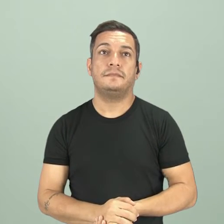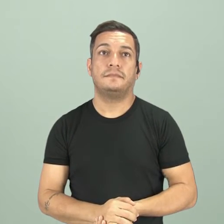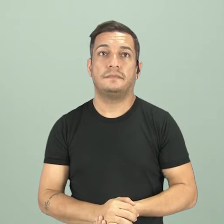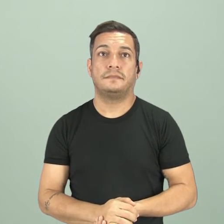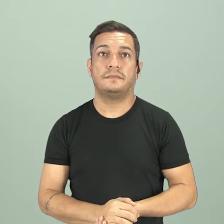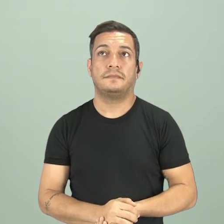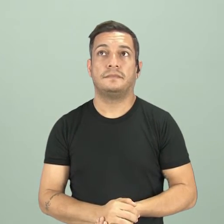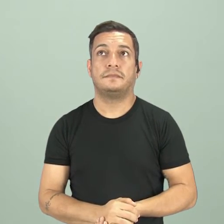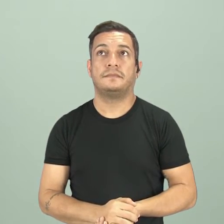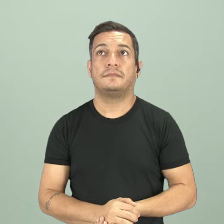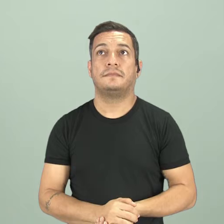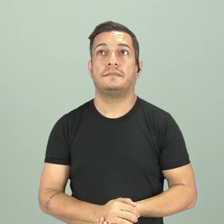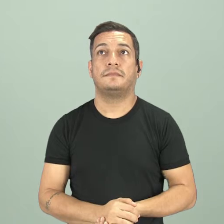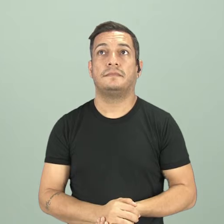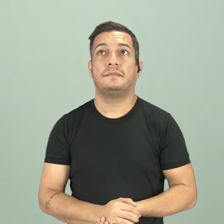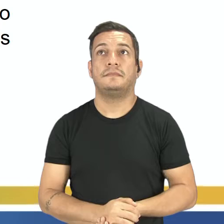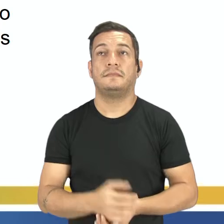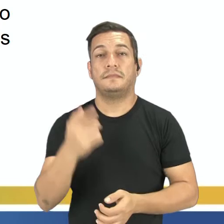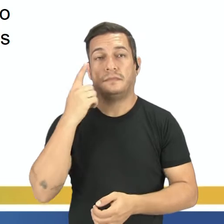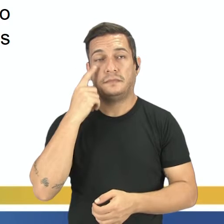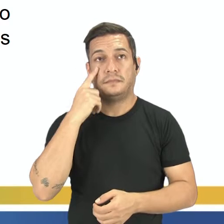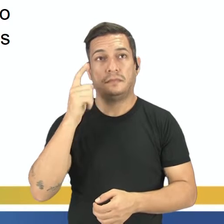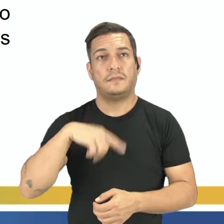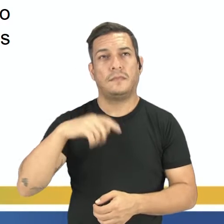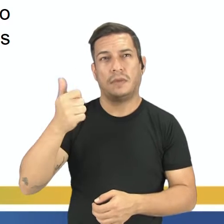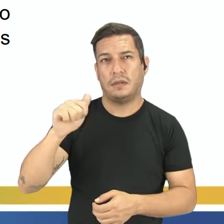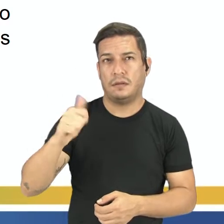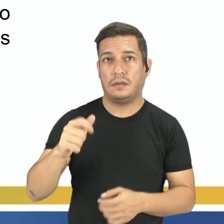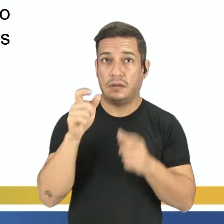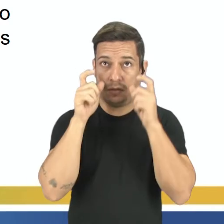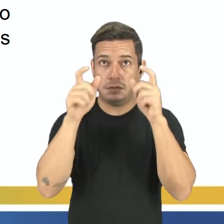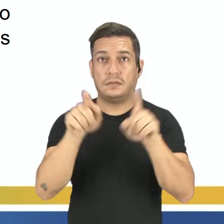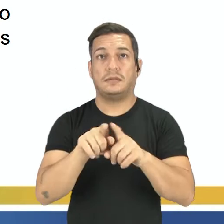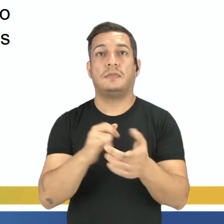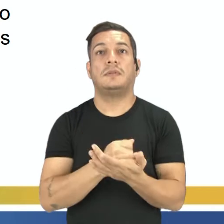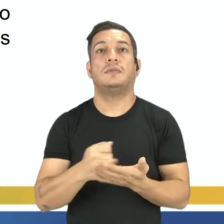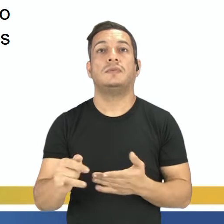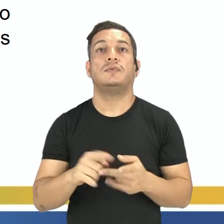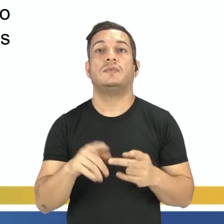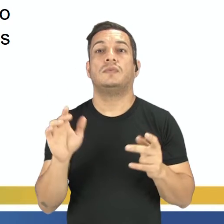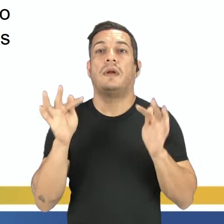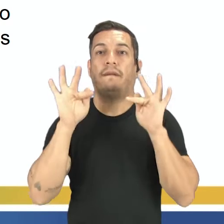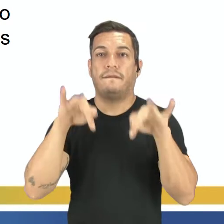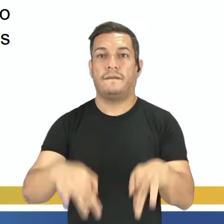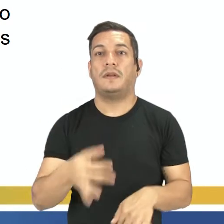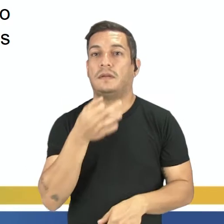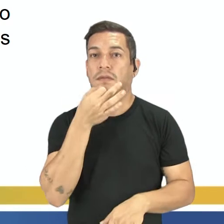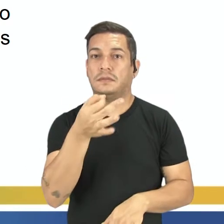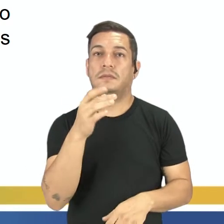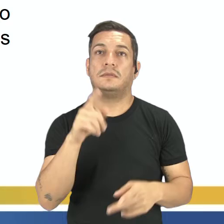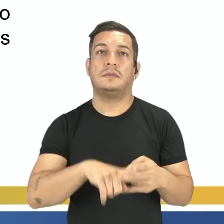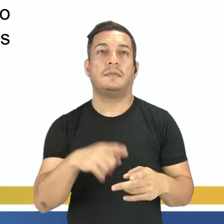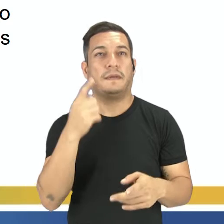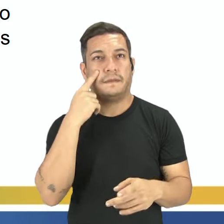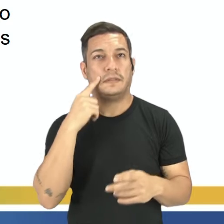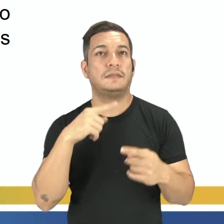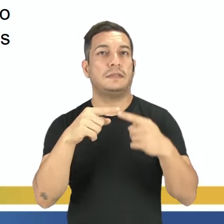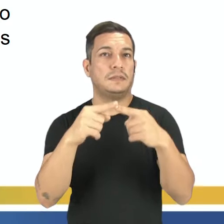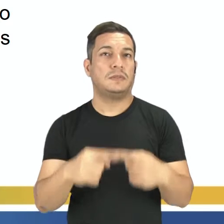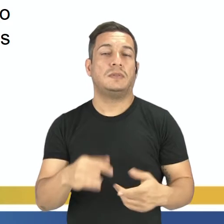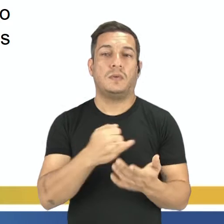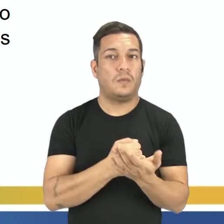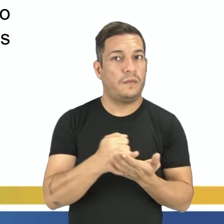lá para o próximo? Gente, fazer também ali examinar, né, com atenção, né, a introdução e a conclusão para ver se dá uma coerência